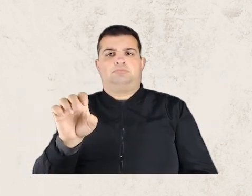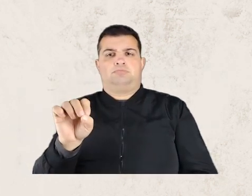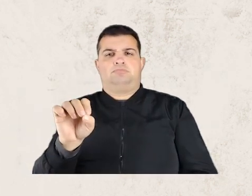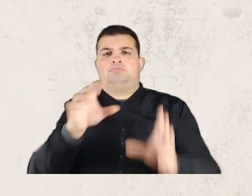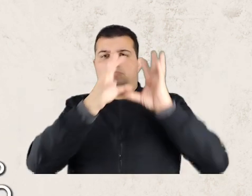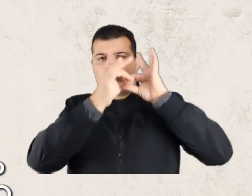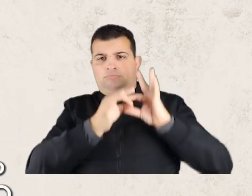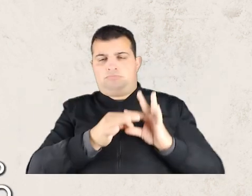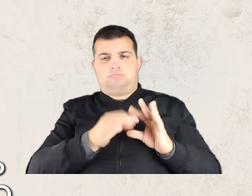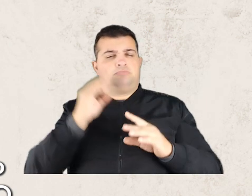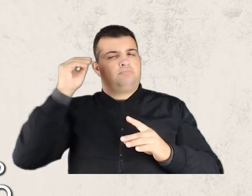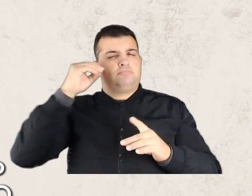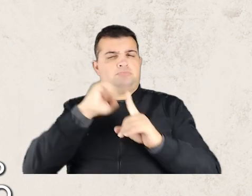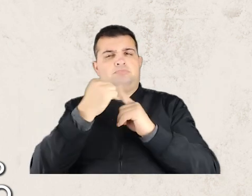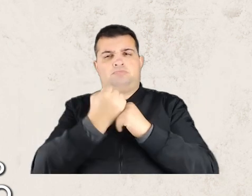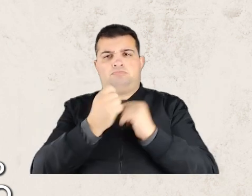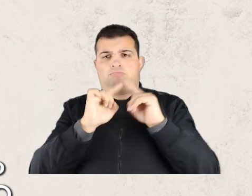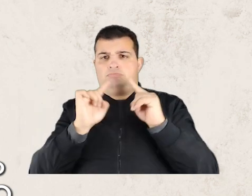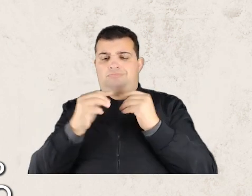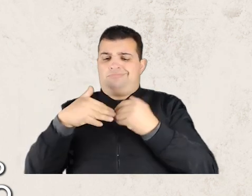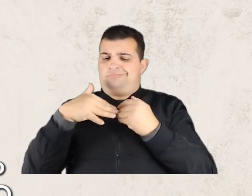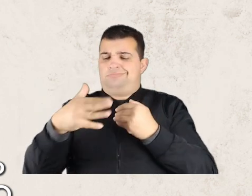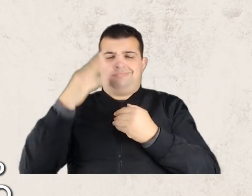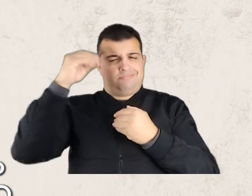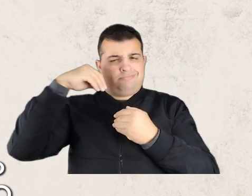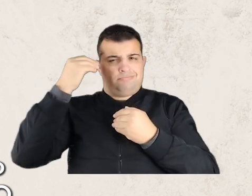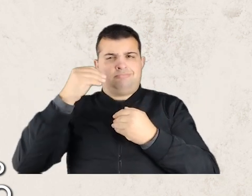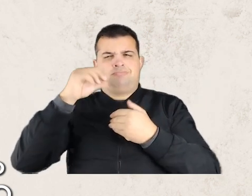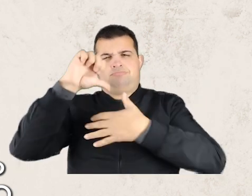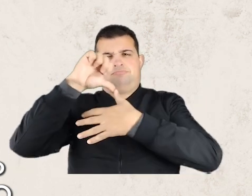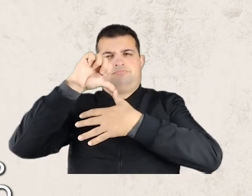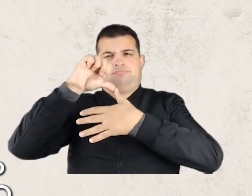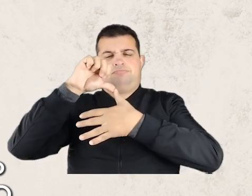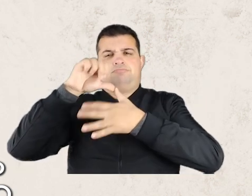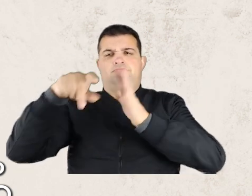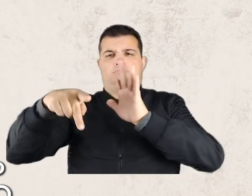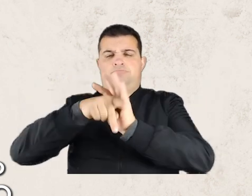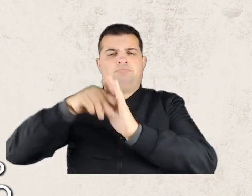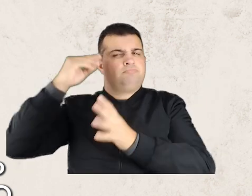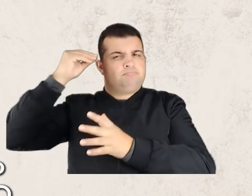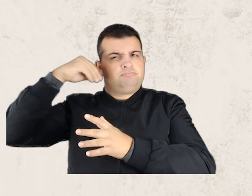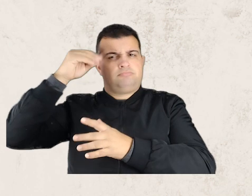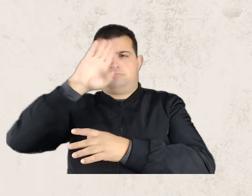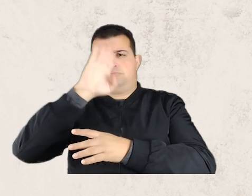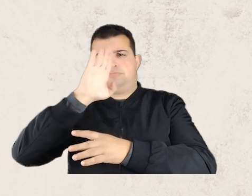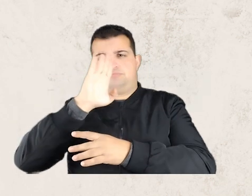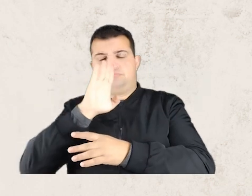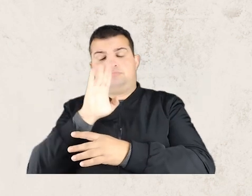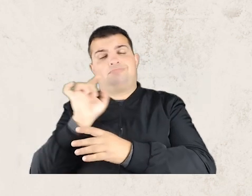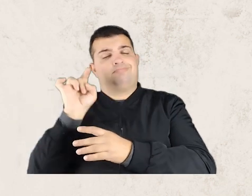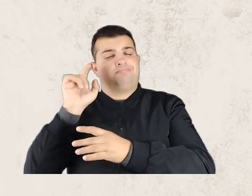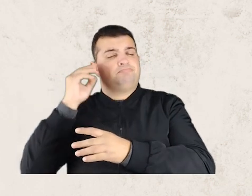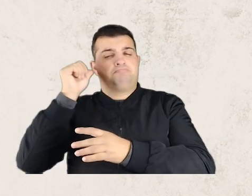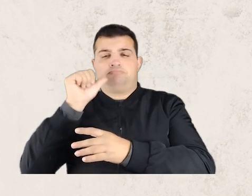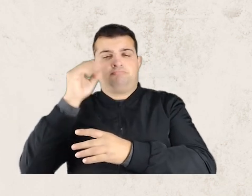grupo de psicólogas e psicólogos sociais criou a Associação Brasileira de Psicologia Social, Abrapso. E nesse